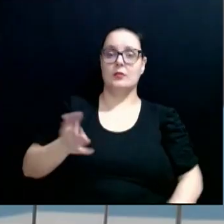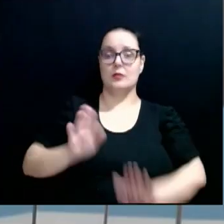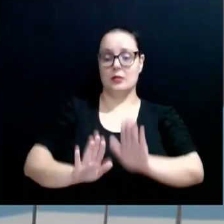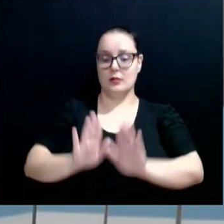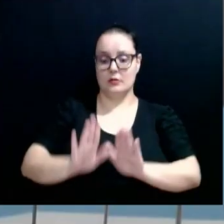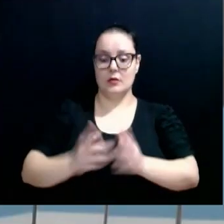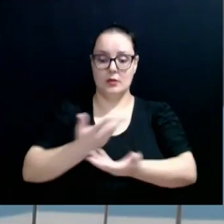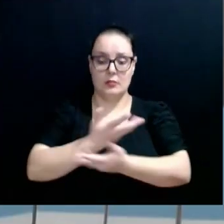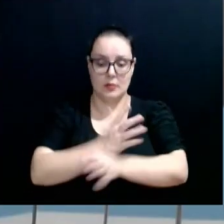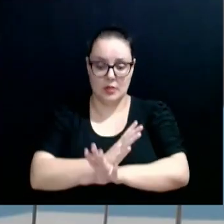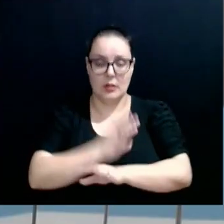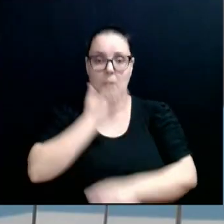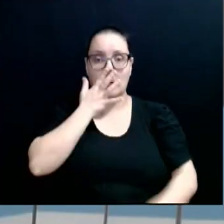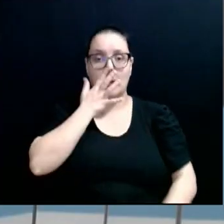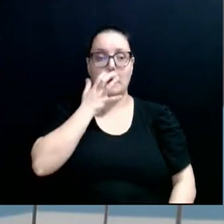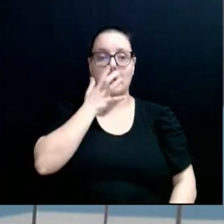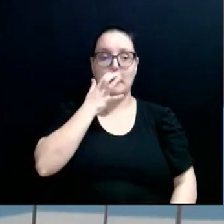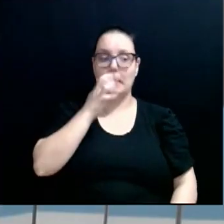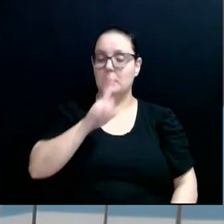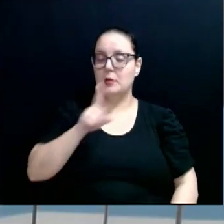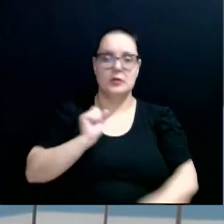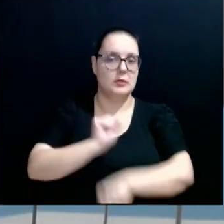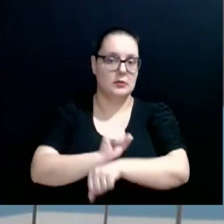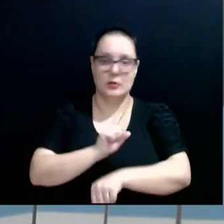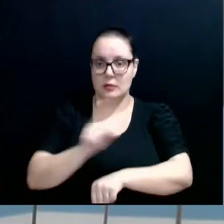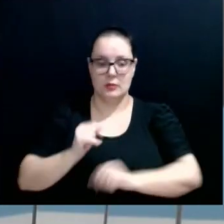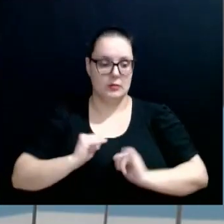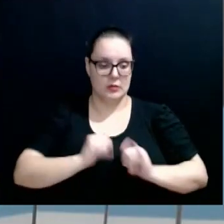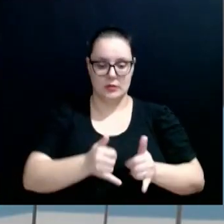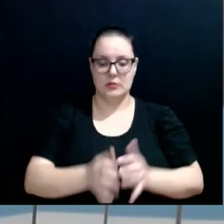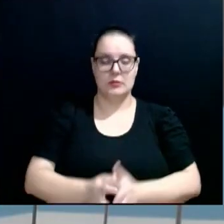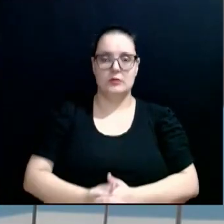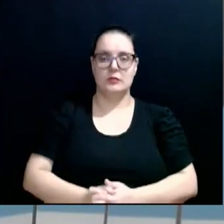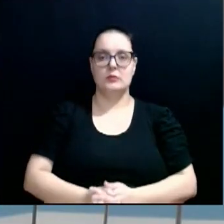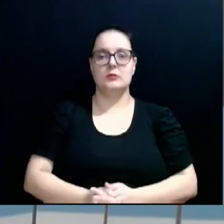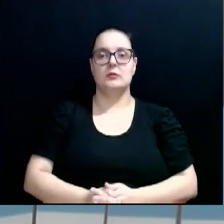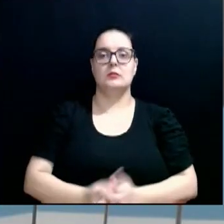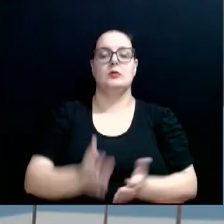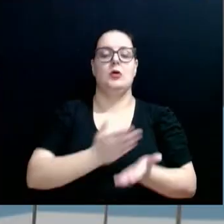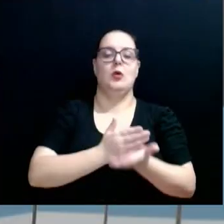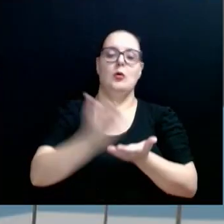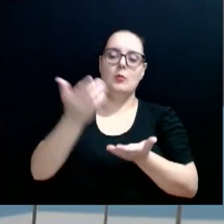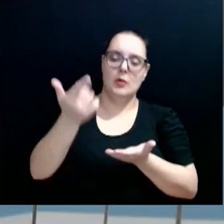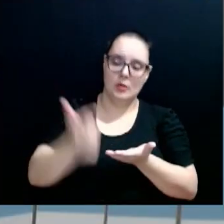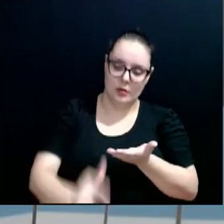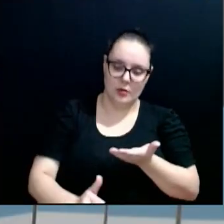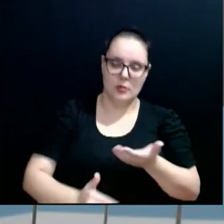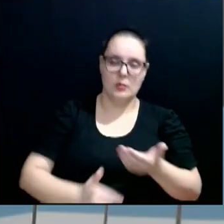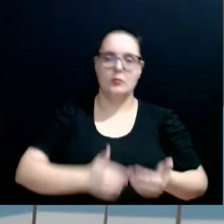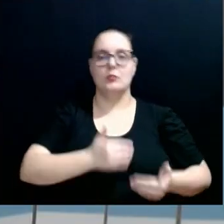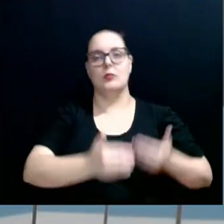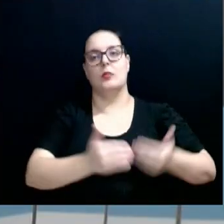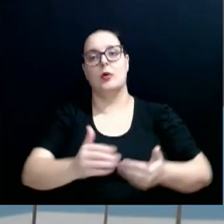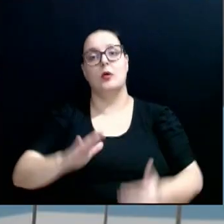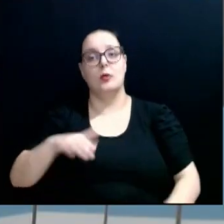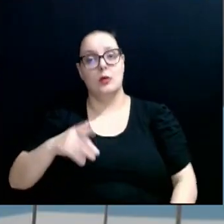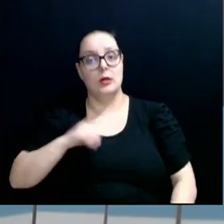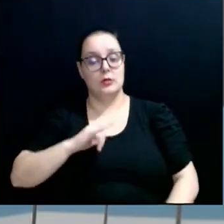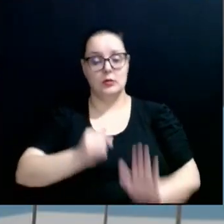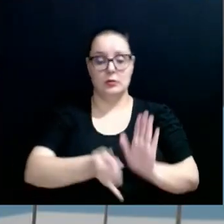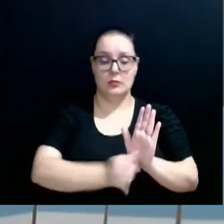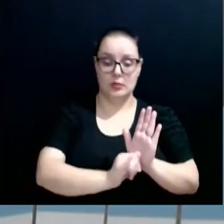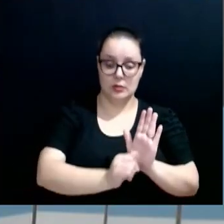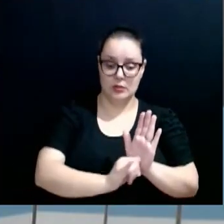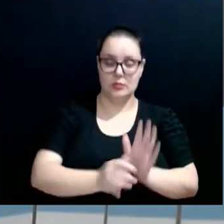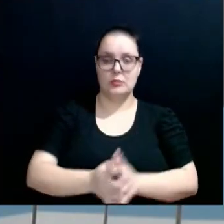mas não paramos, né, não desistimos, recomeçamos o processo, porque quando você tem um edital deserto,